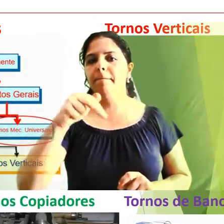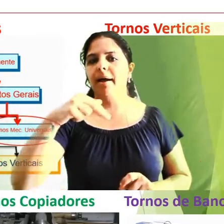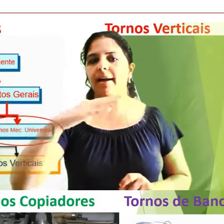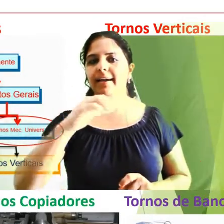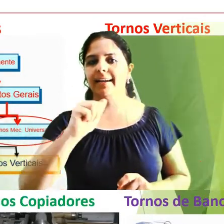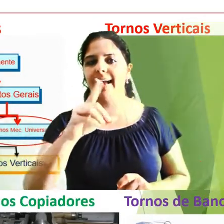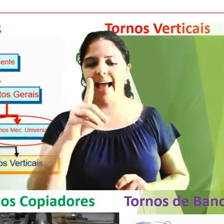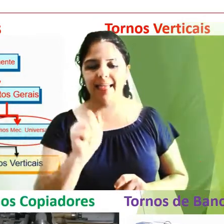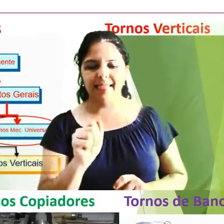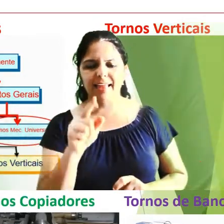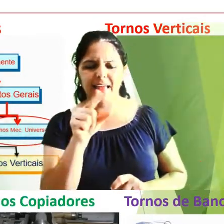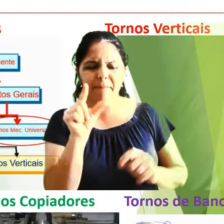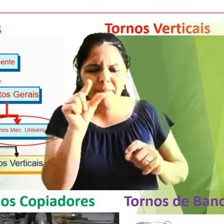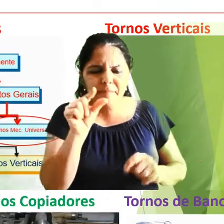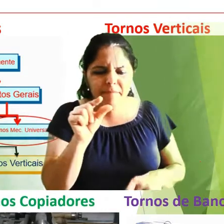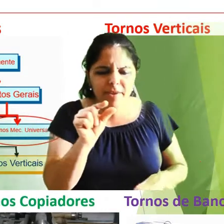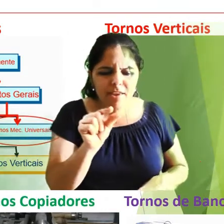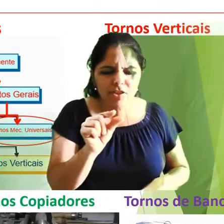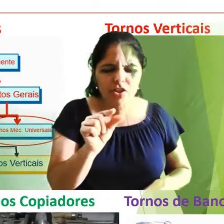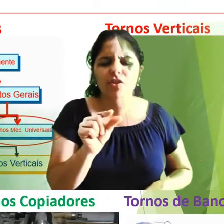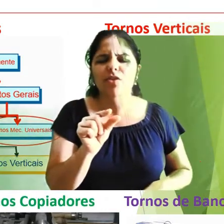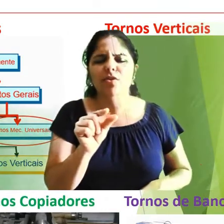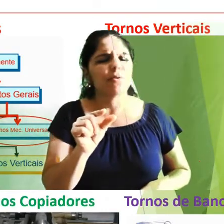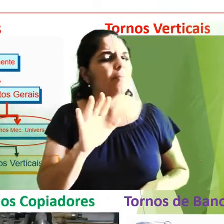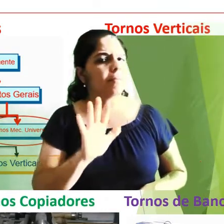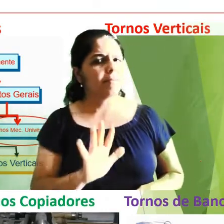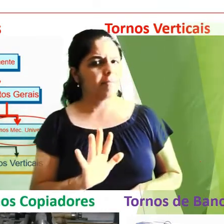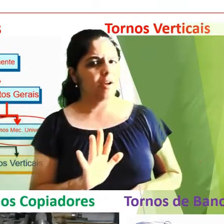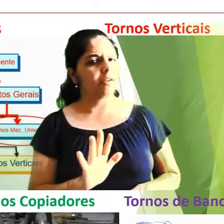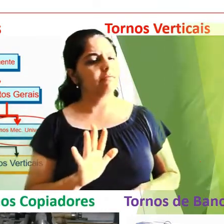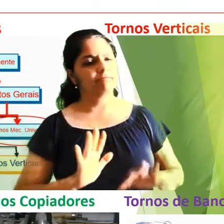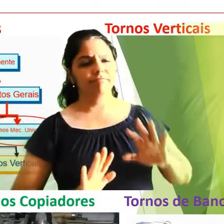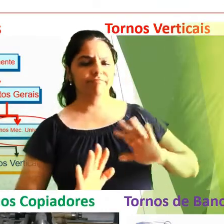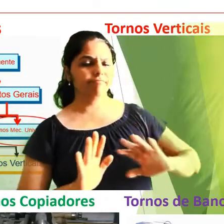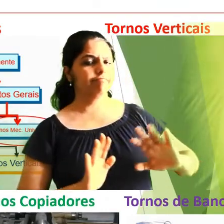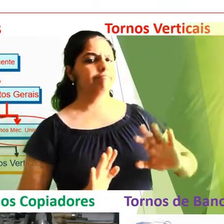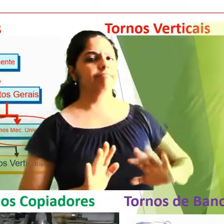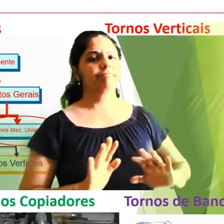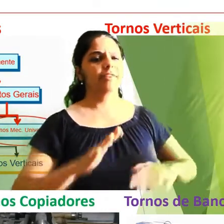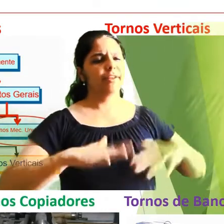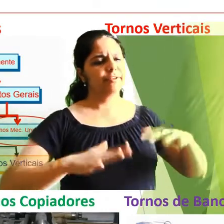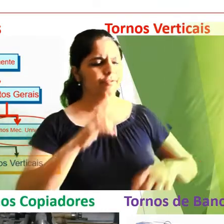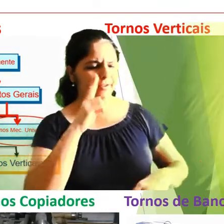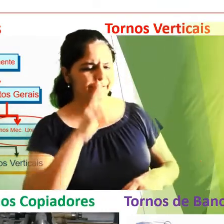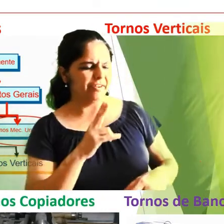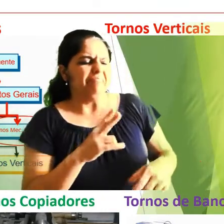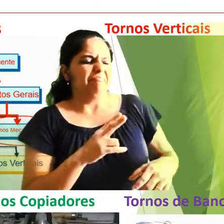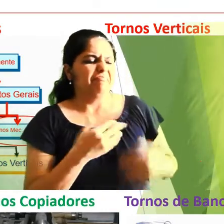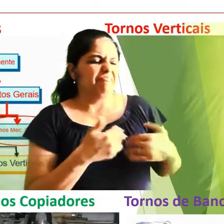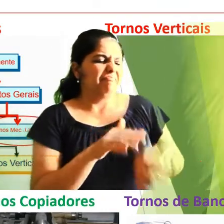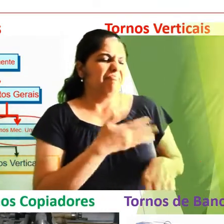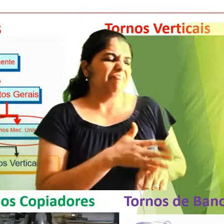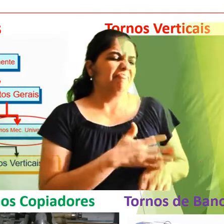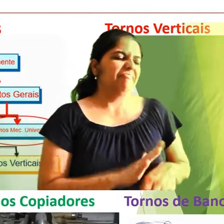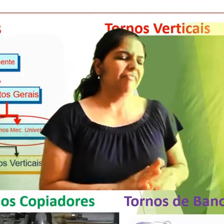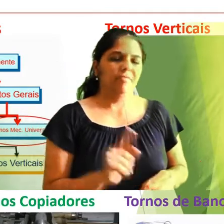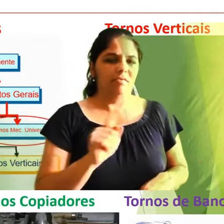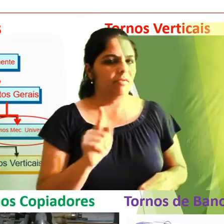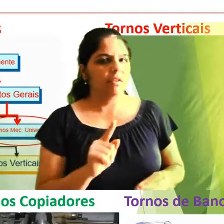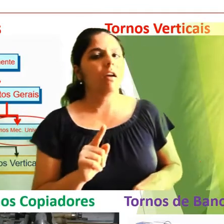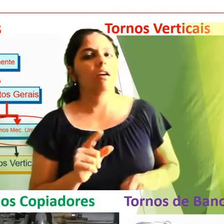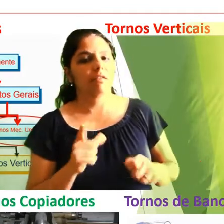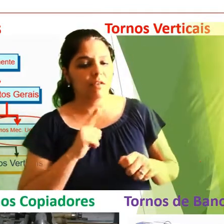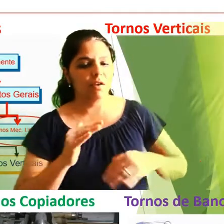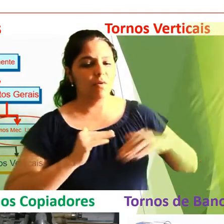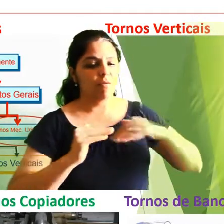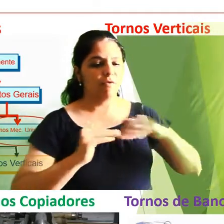esse aqui, ele é bem pequenininho, tá? Porém, não subestime, pessoal. Às vezes um torno desse pequenininho, ele